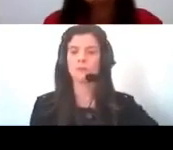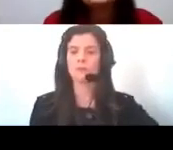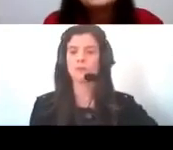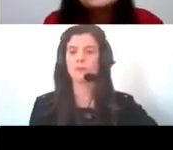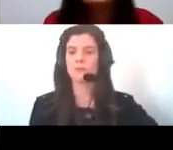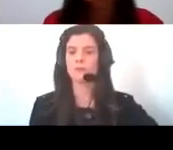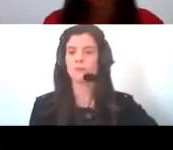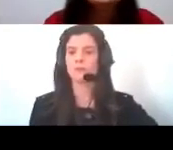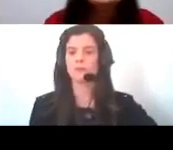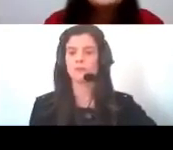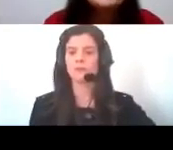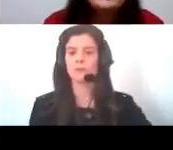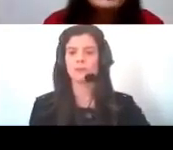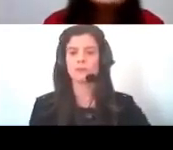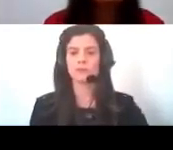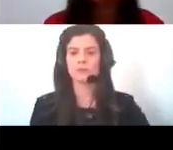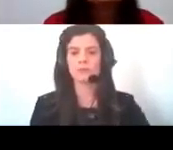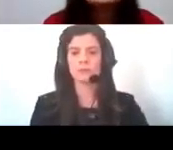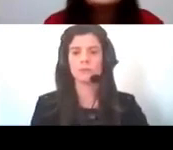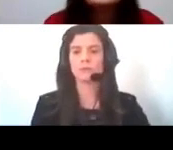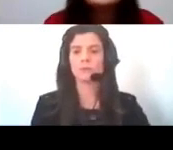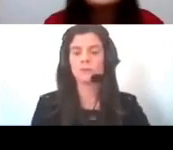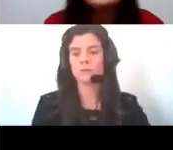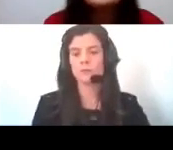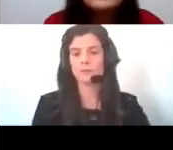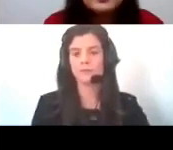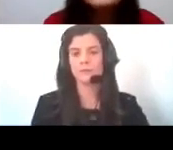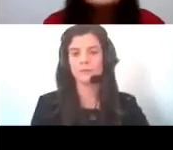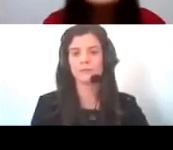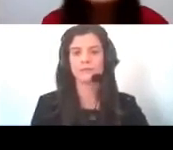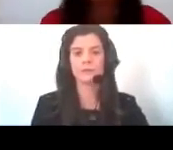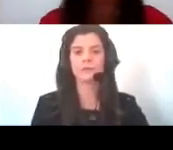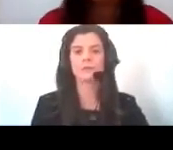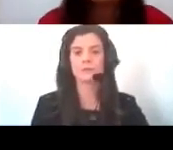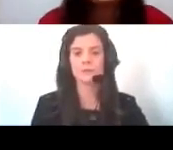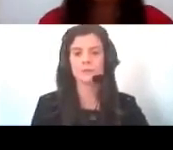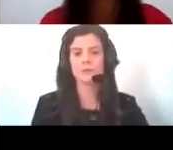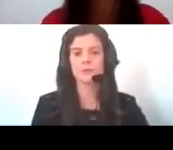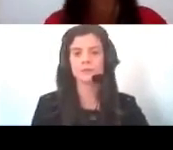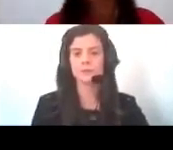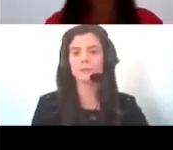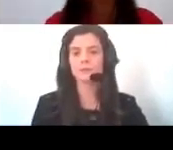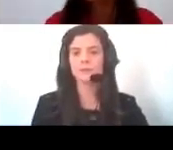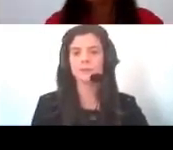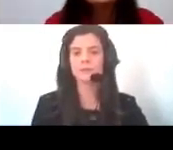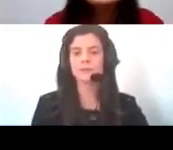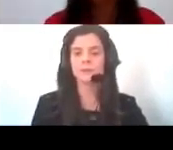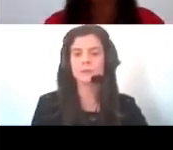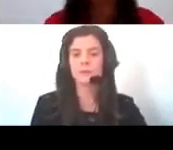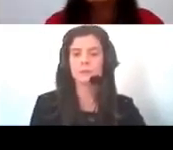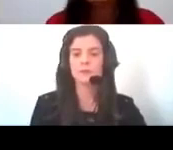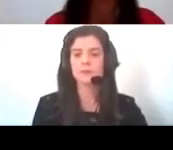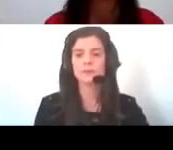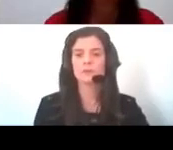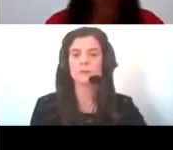alguma assessoria, é nessa secretaria que vem buscar, né, informações a respeito de